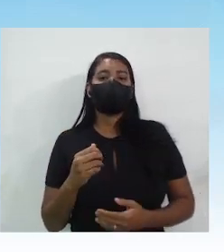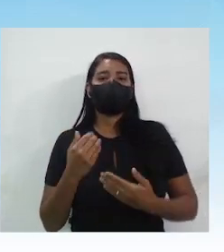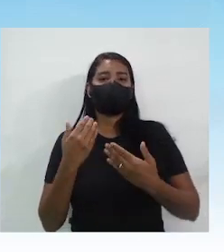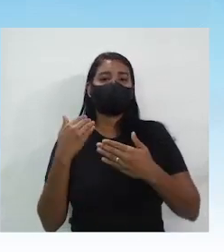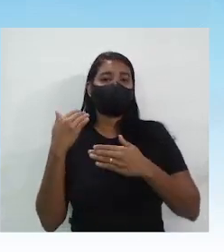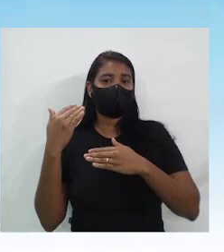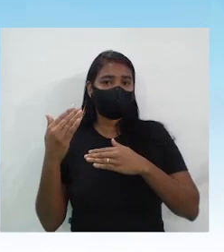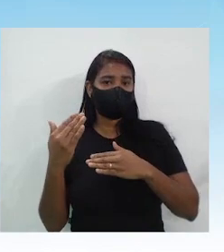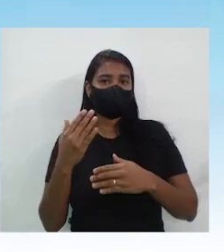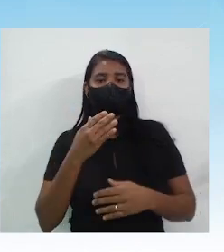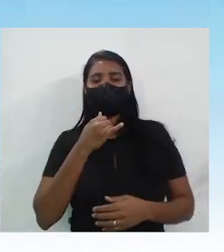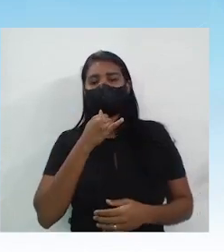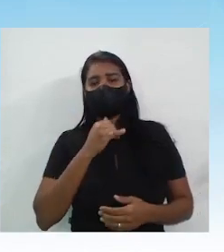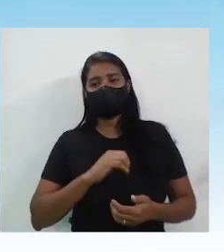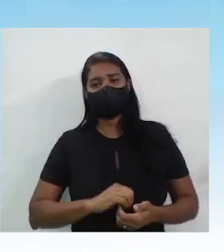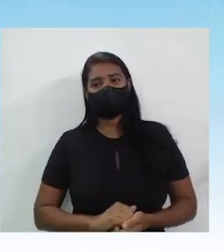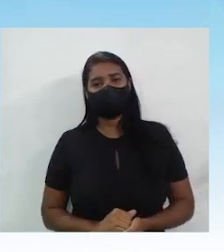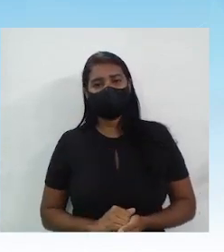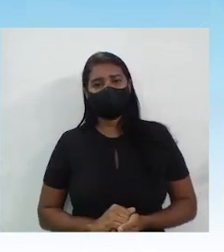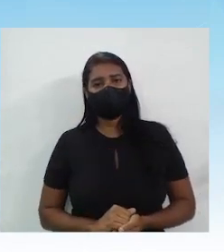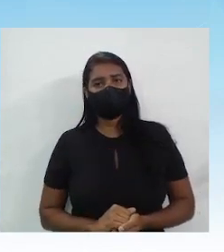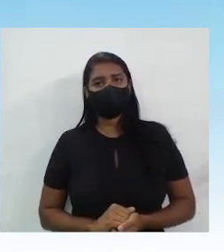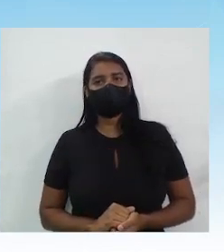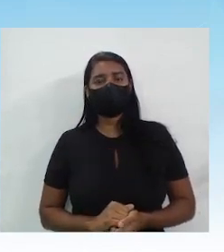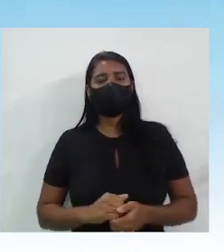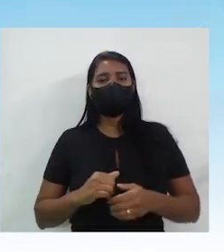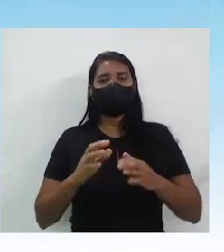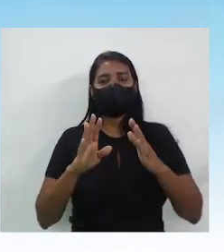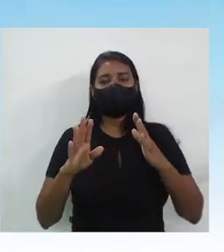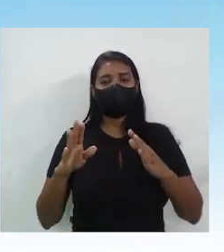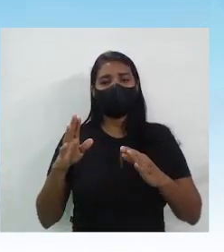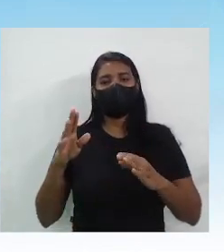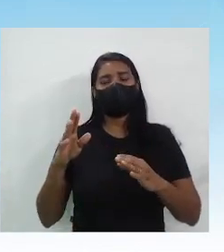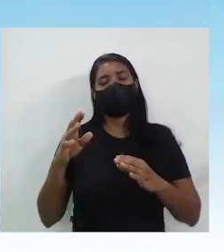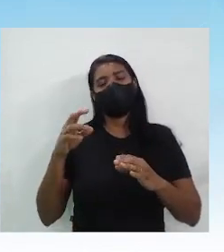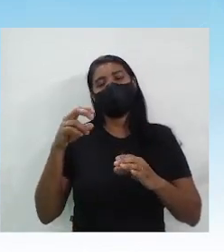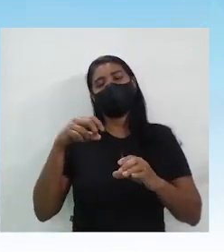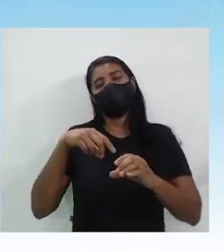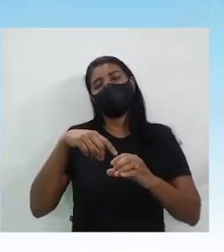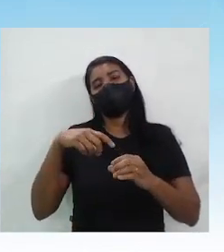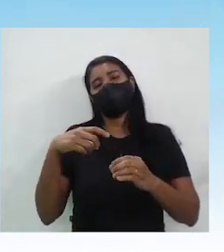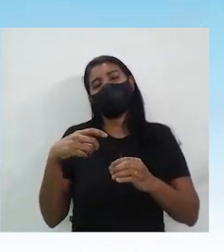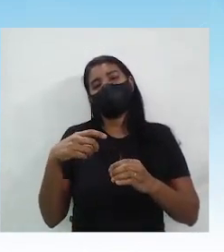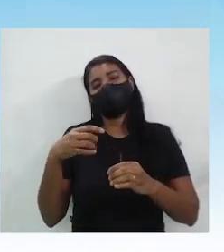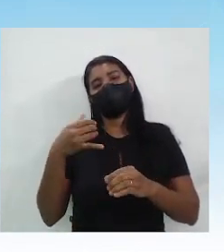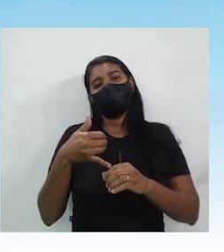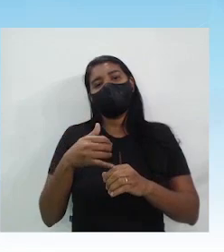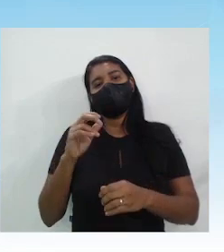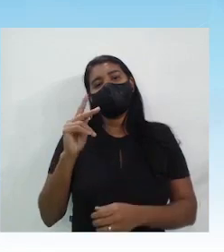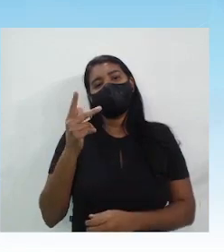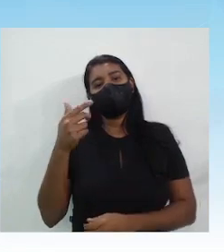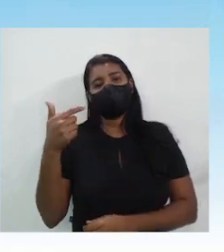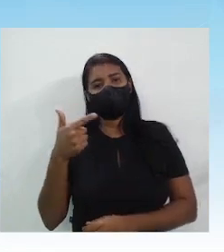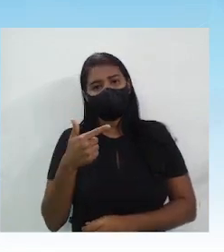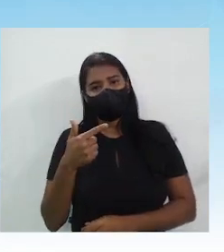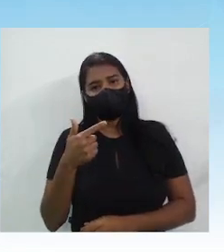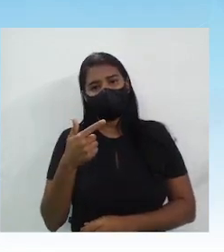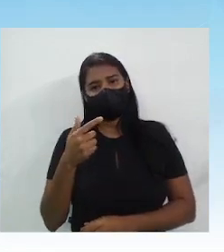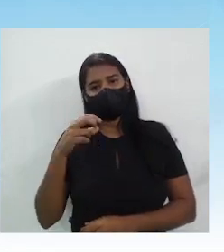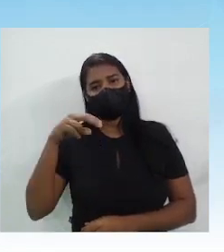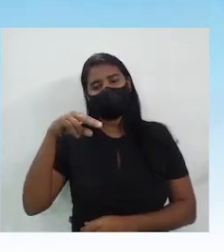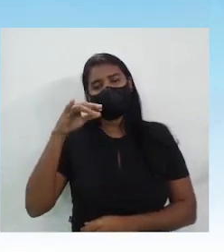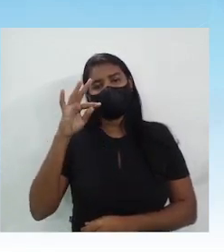ultrapassado ali com as pilhas de combustíveis, ou, por exemplo, o H2, o hidrogênio, ou com